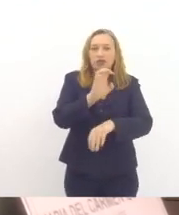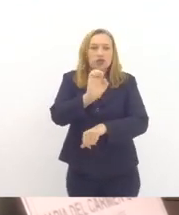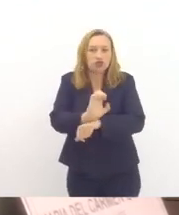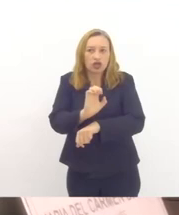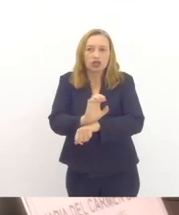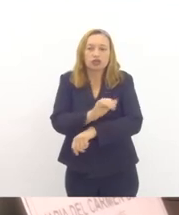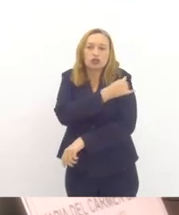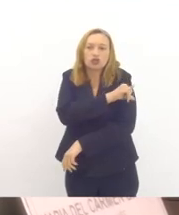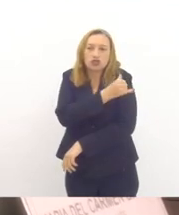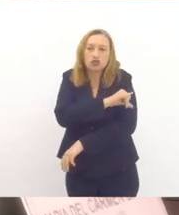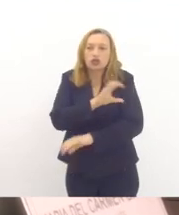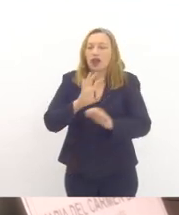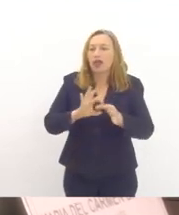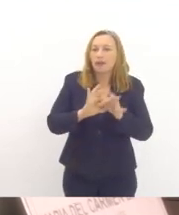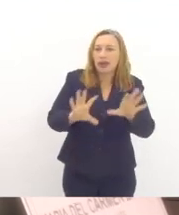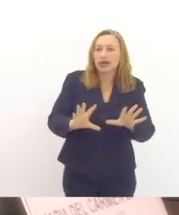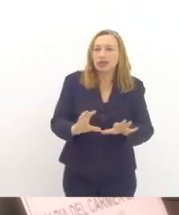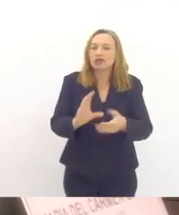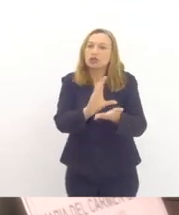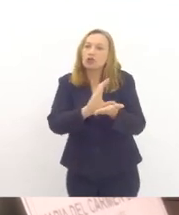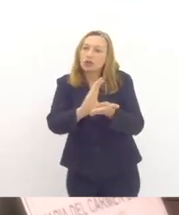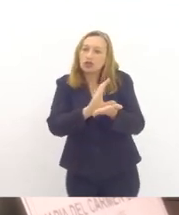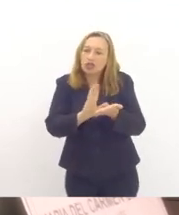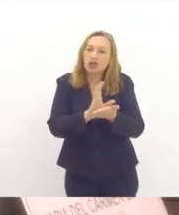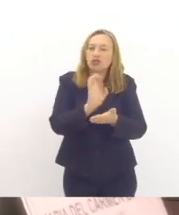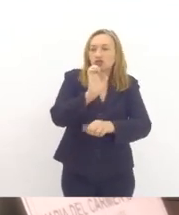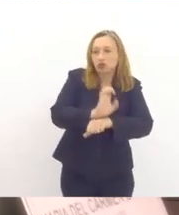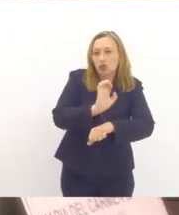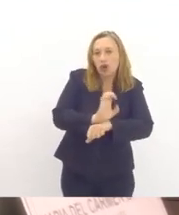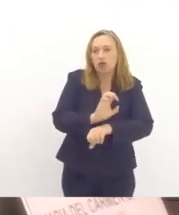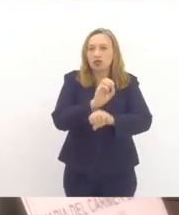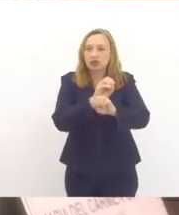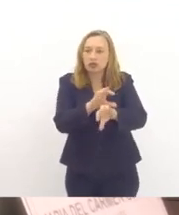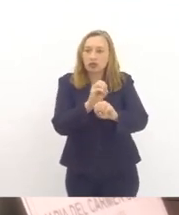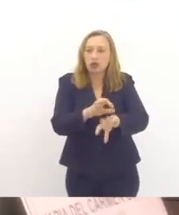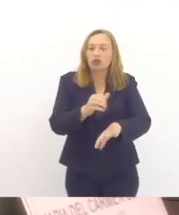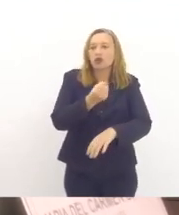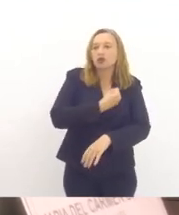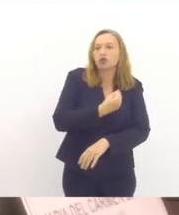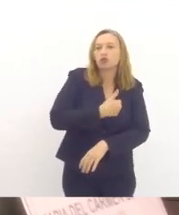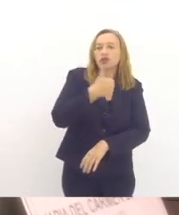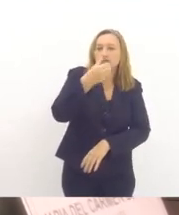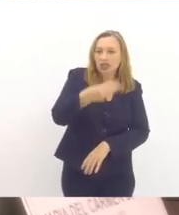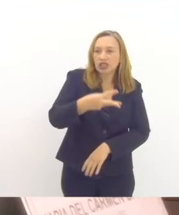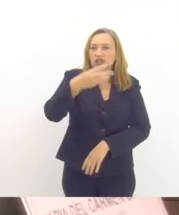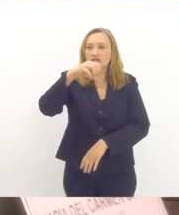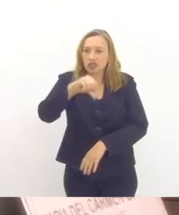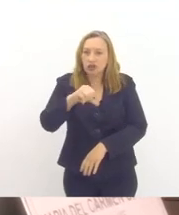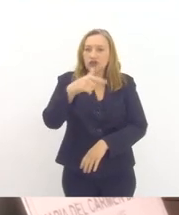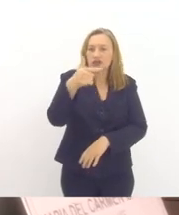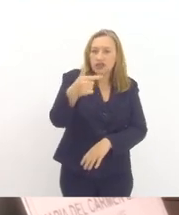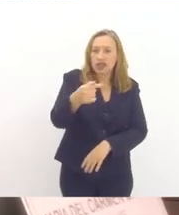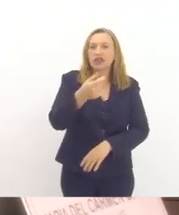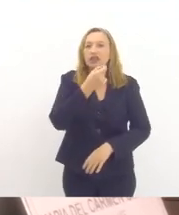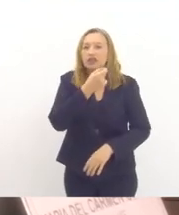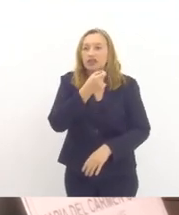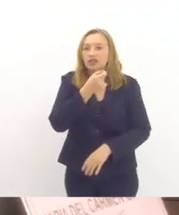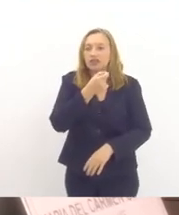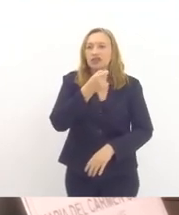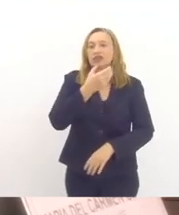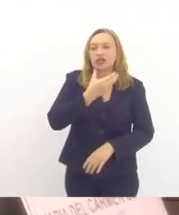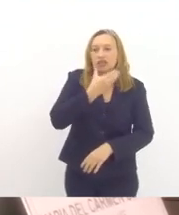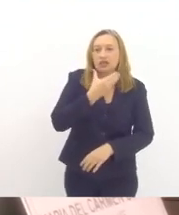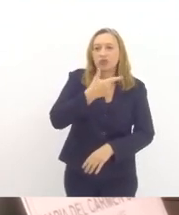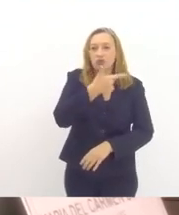Janeiro, como a deliberação do Conselho Estadual de Educação, número 39, de 7 de dezembro de